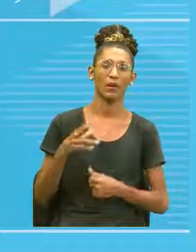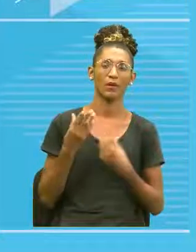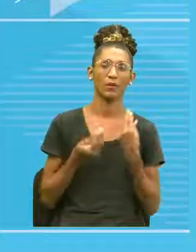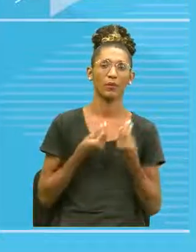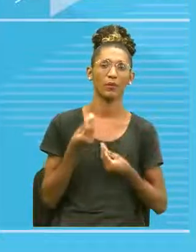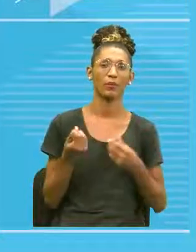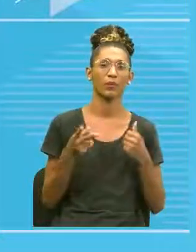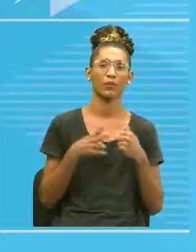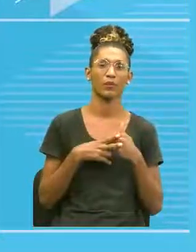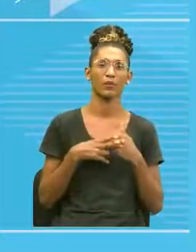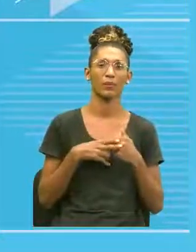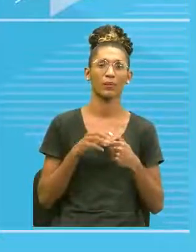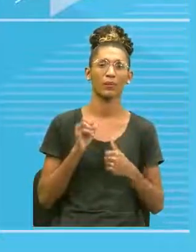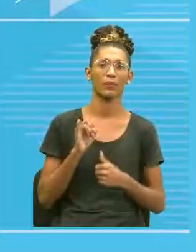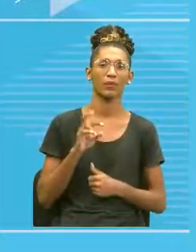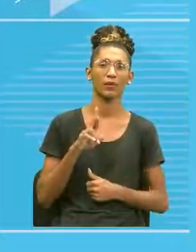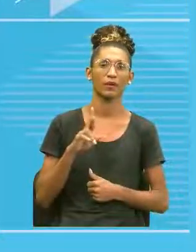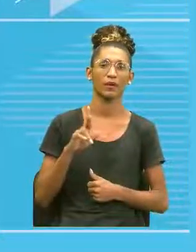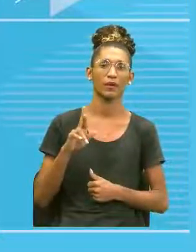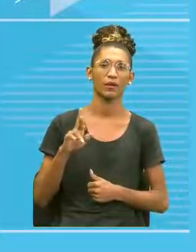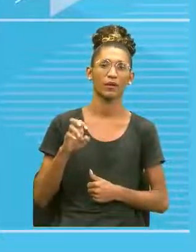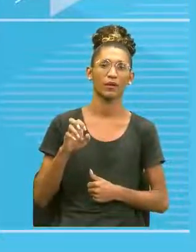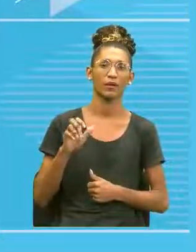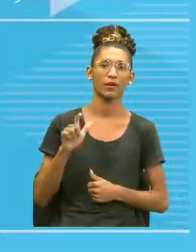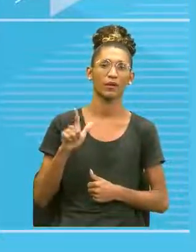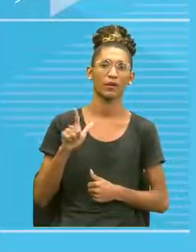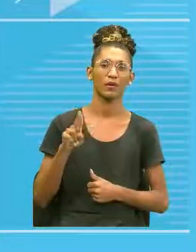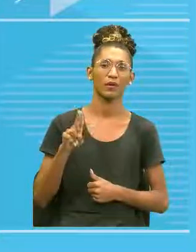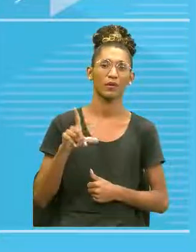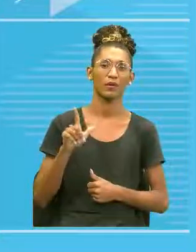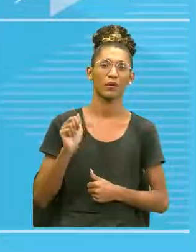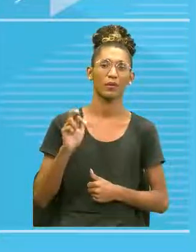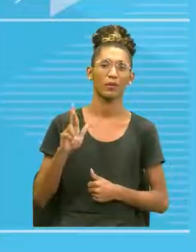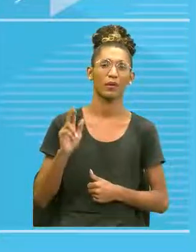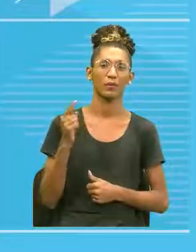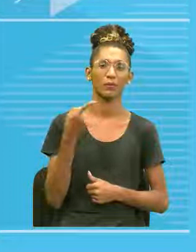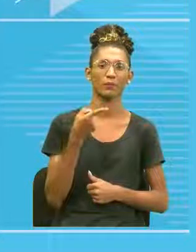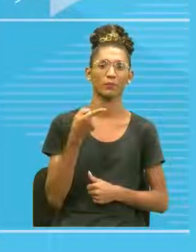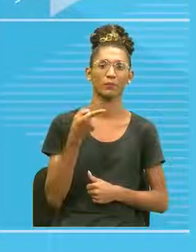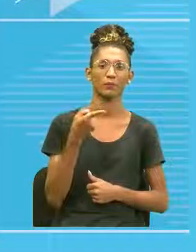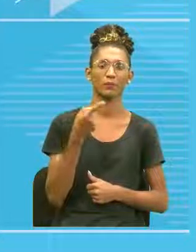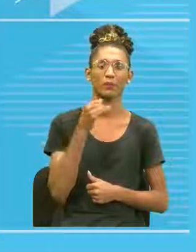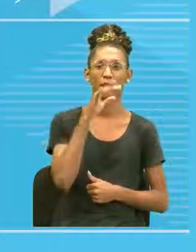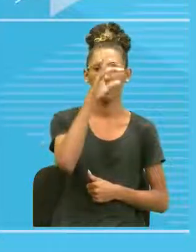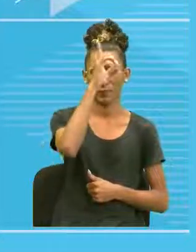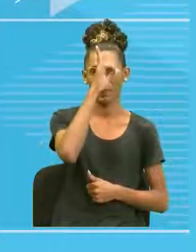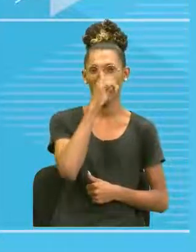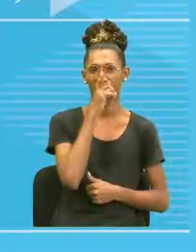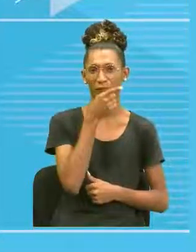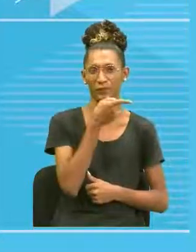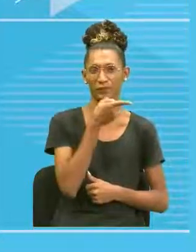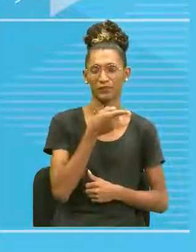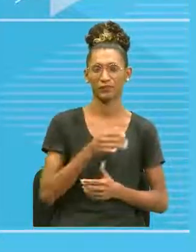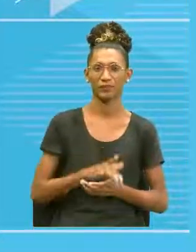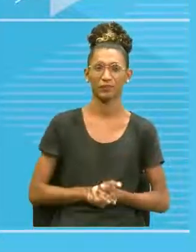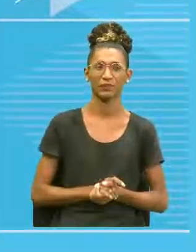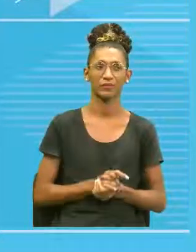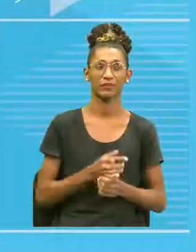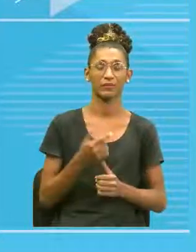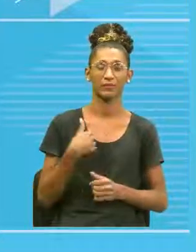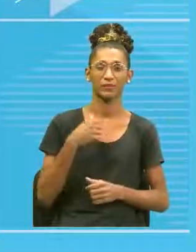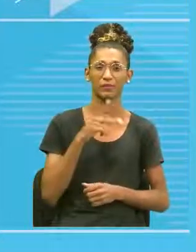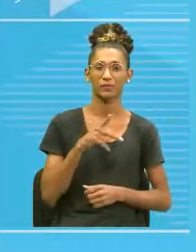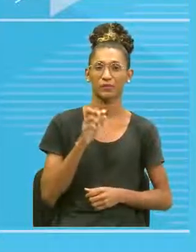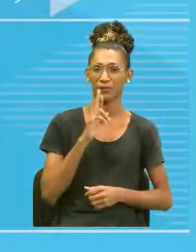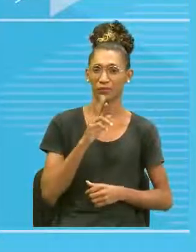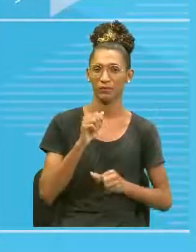verbo irregular é esse aqui ó o verbo a cera + prática então logísticos vou fazer a letra A